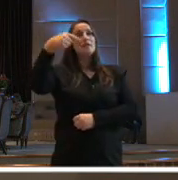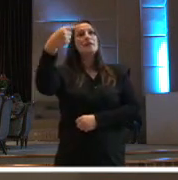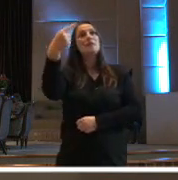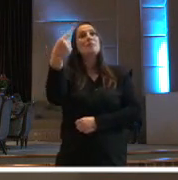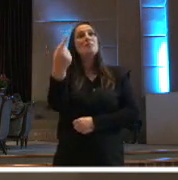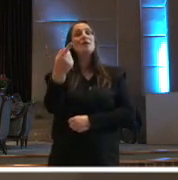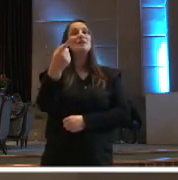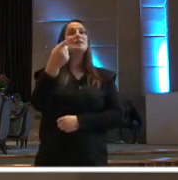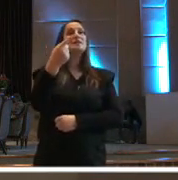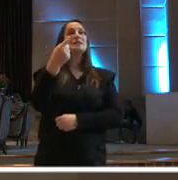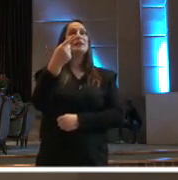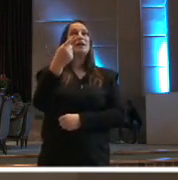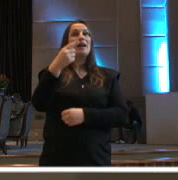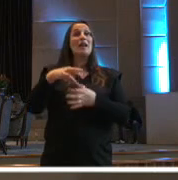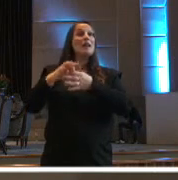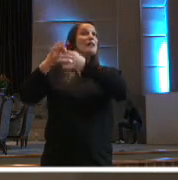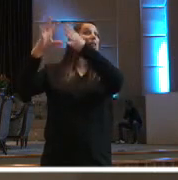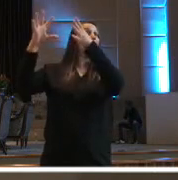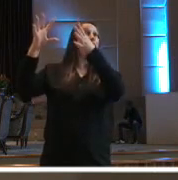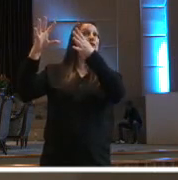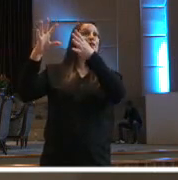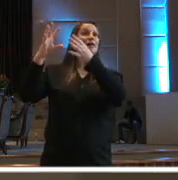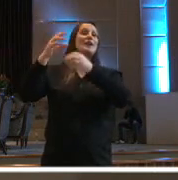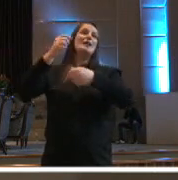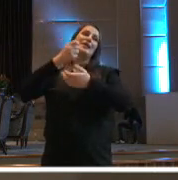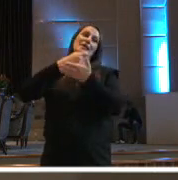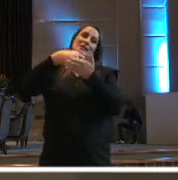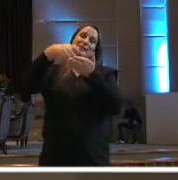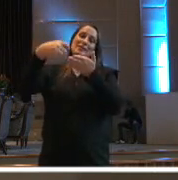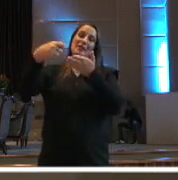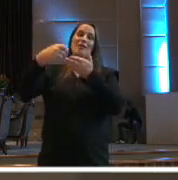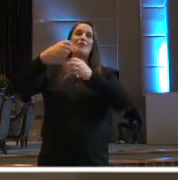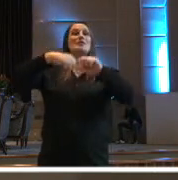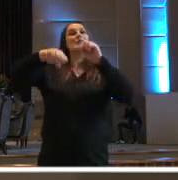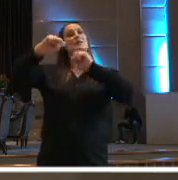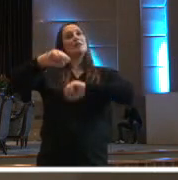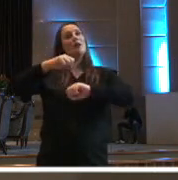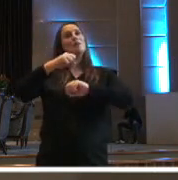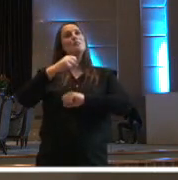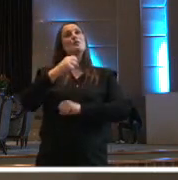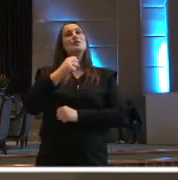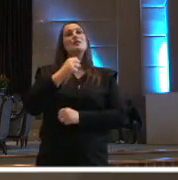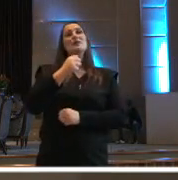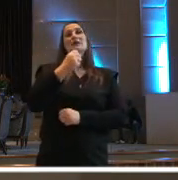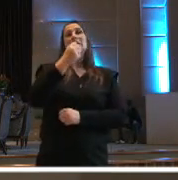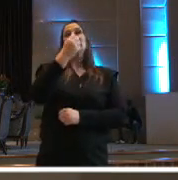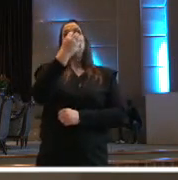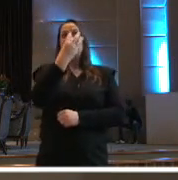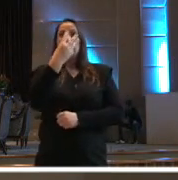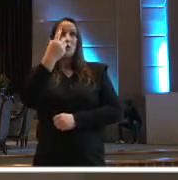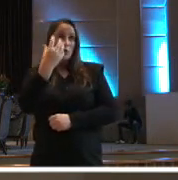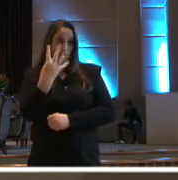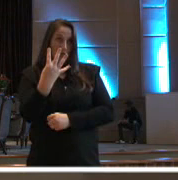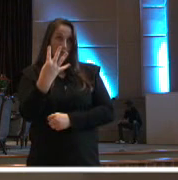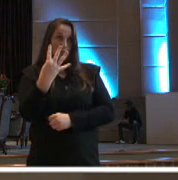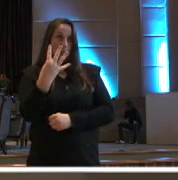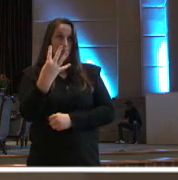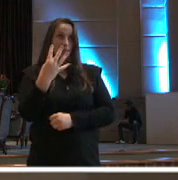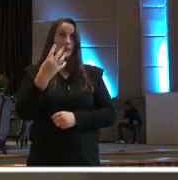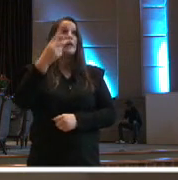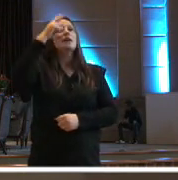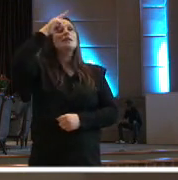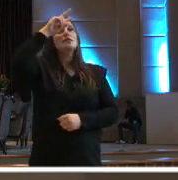escreve o Salmo 34. E esses salmos nos contam a história de Davi, essa história que está lá em